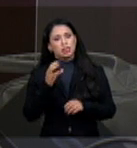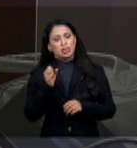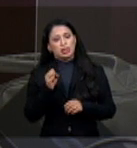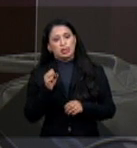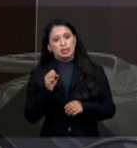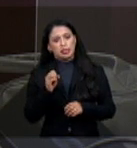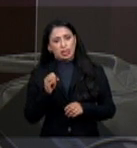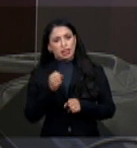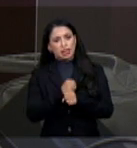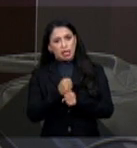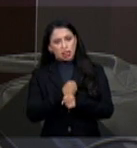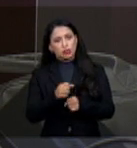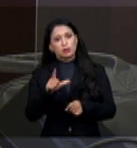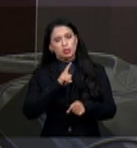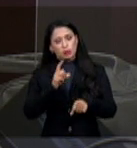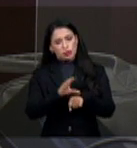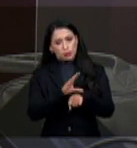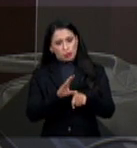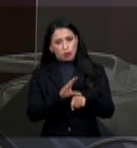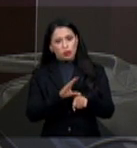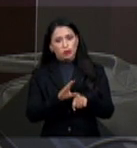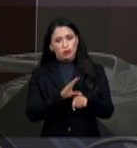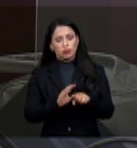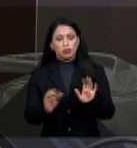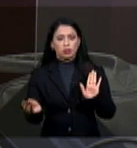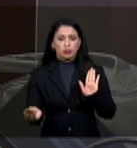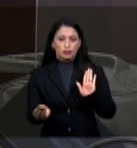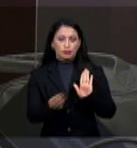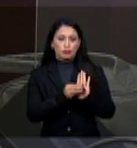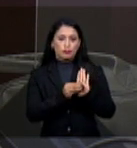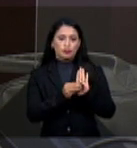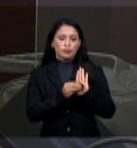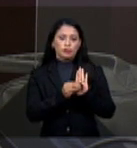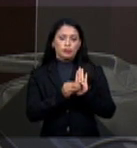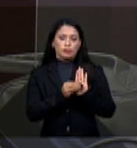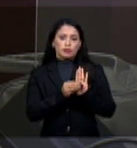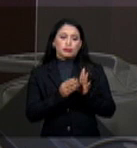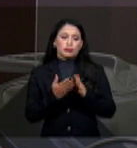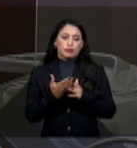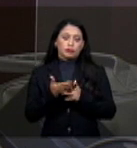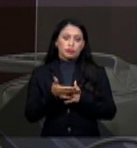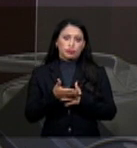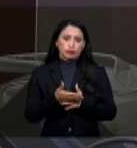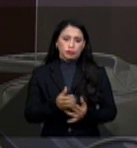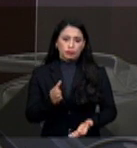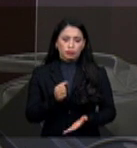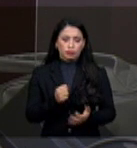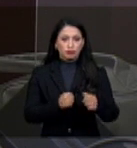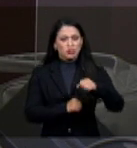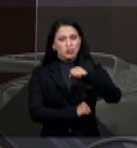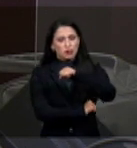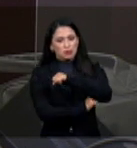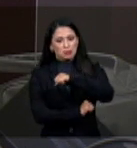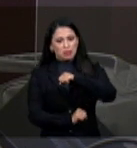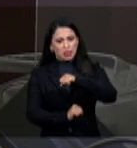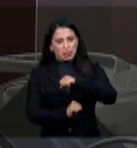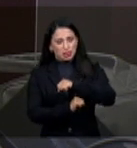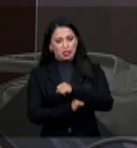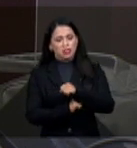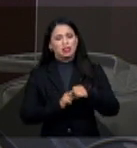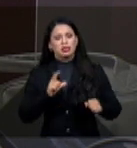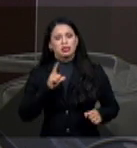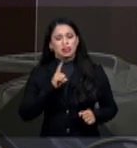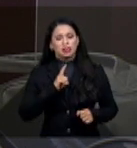Constituição Federal que foi promulgada, né, através de pilares que fomentam um